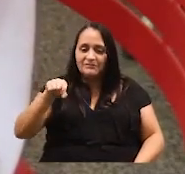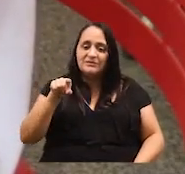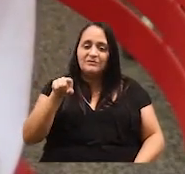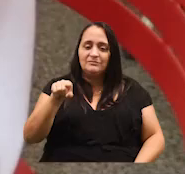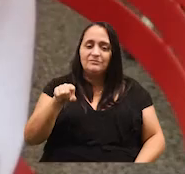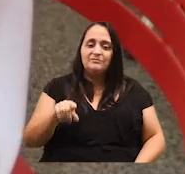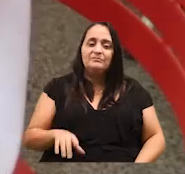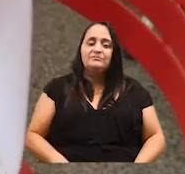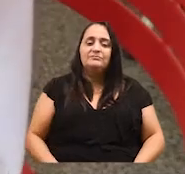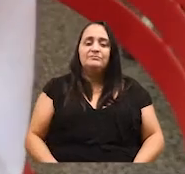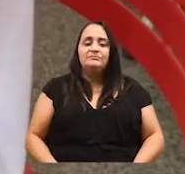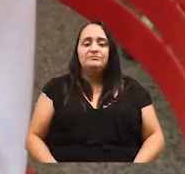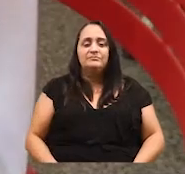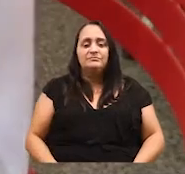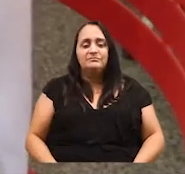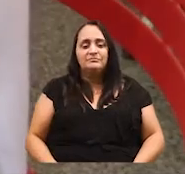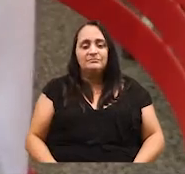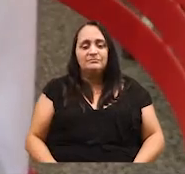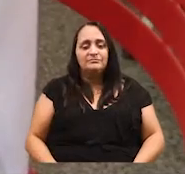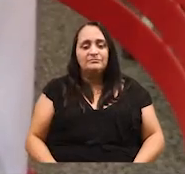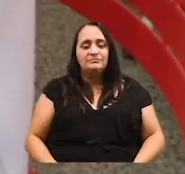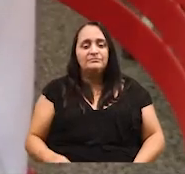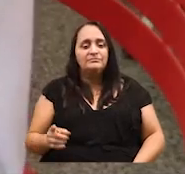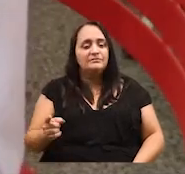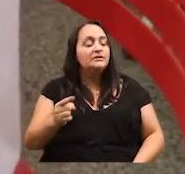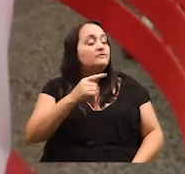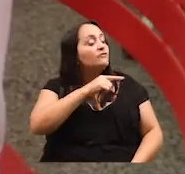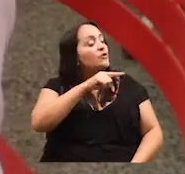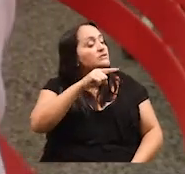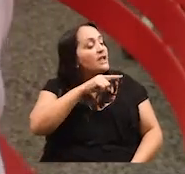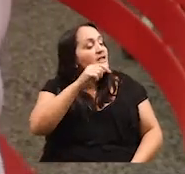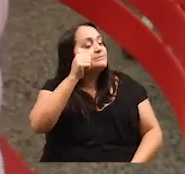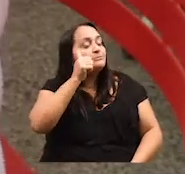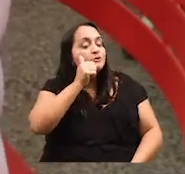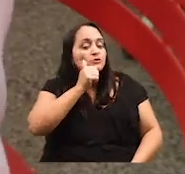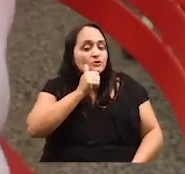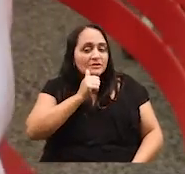dar um tempo para vocês, tá? E vocês aqui, meninas, agora.